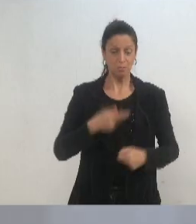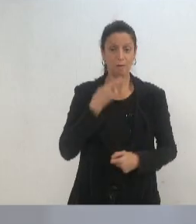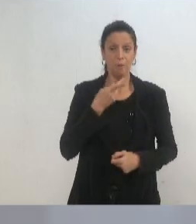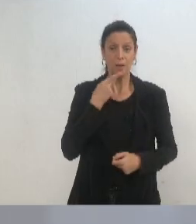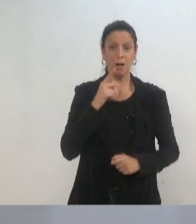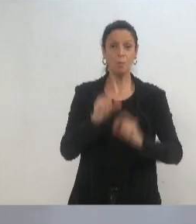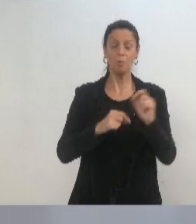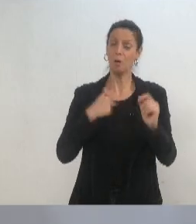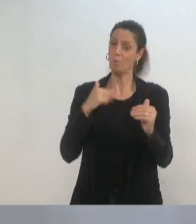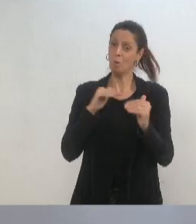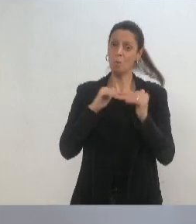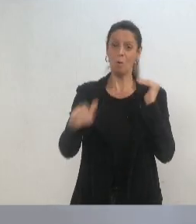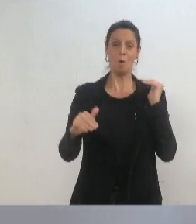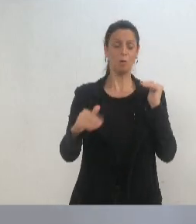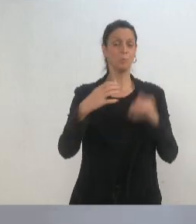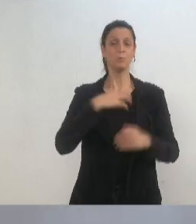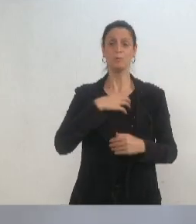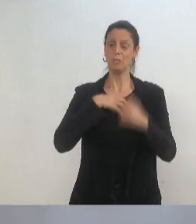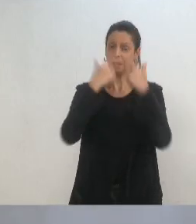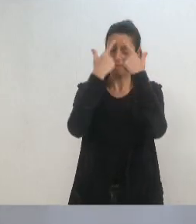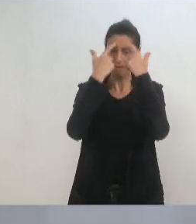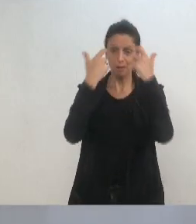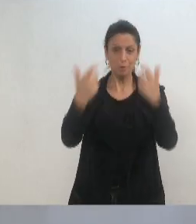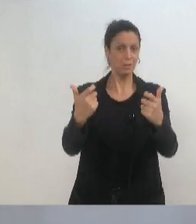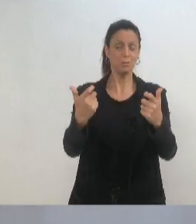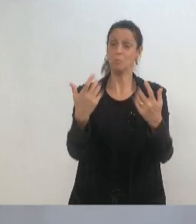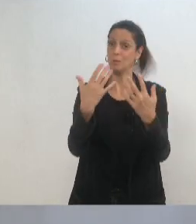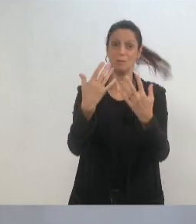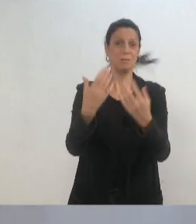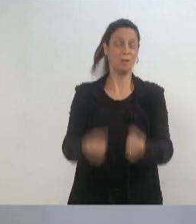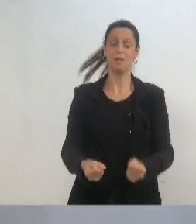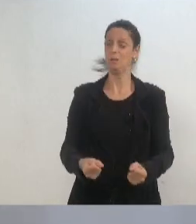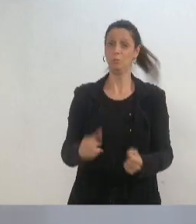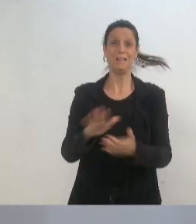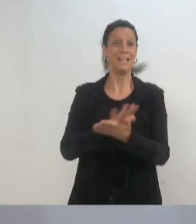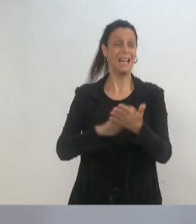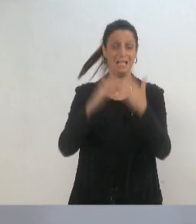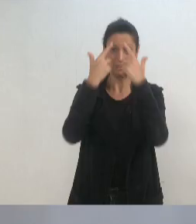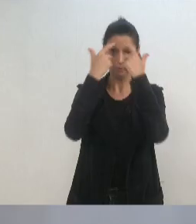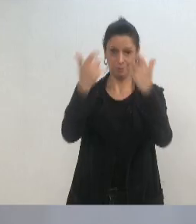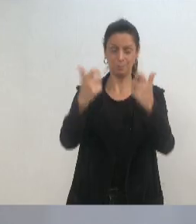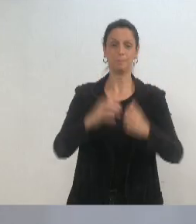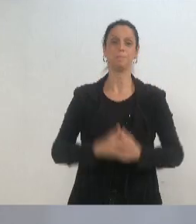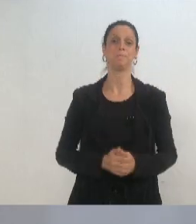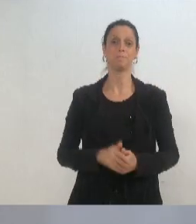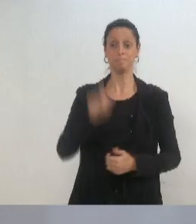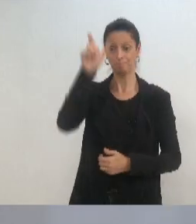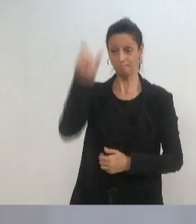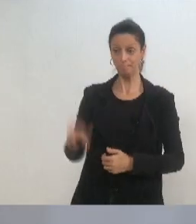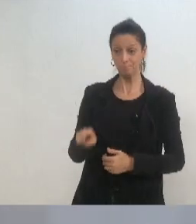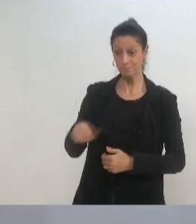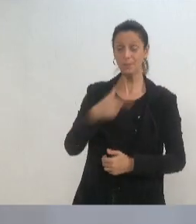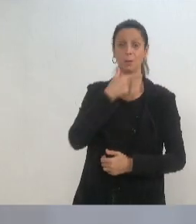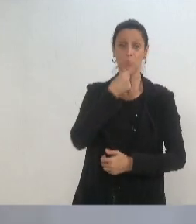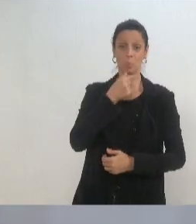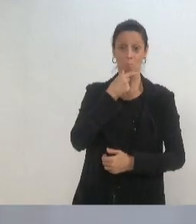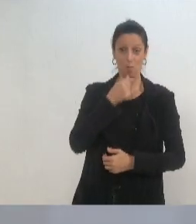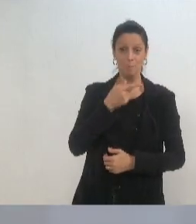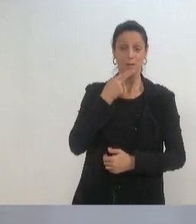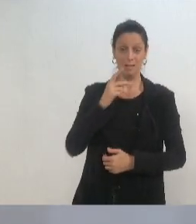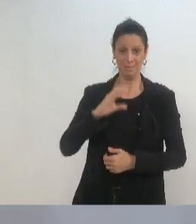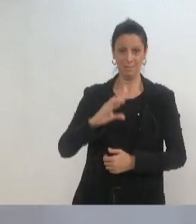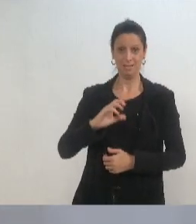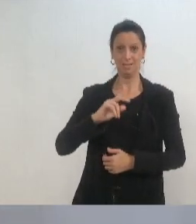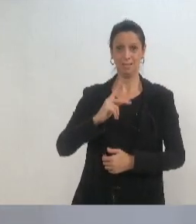sermos contrários a qualquer forma de violência e agressão. E chamar o senhor Charlie de extremista me parece leviano,